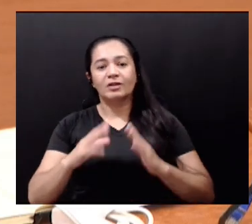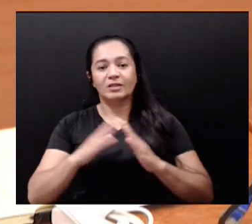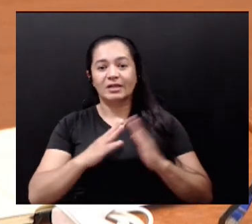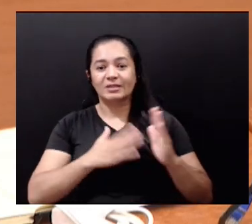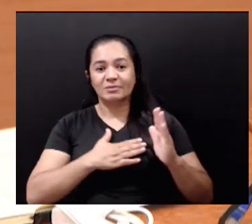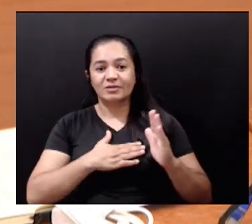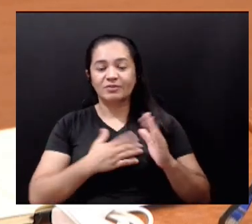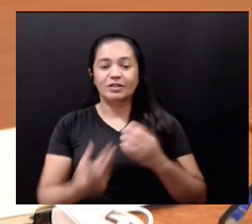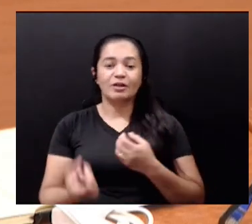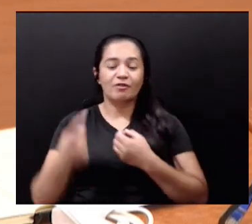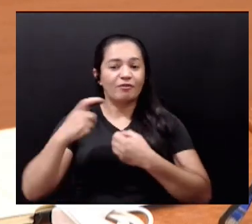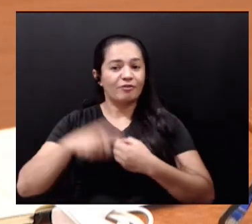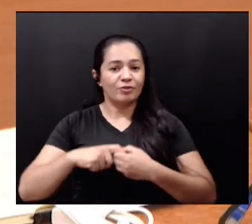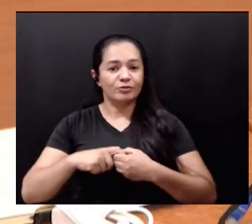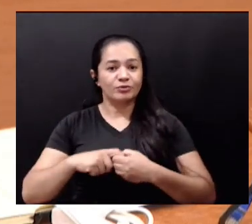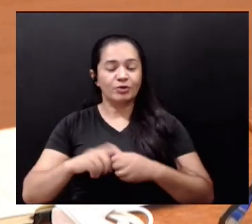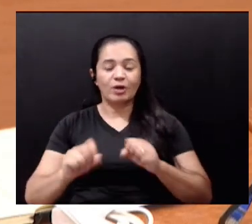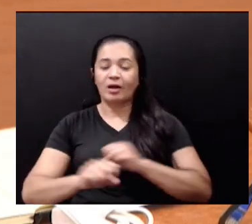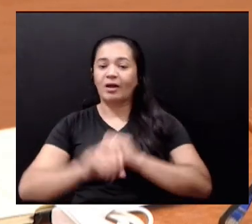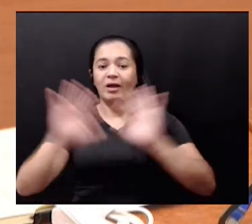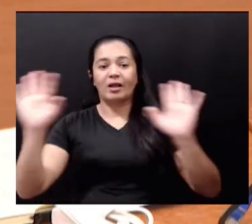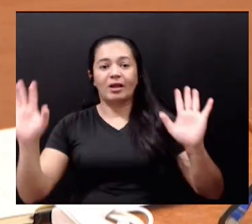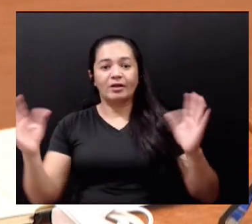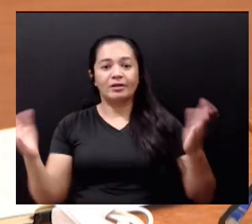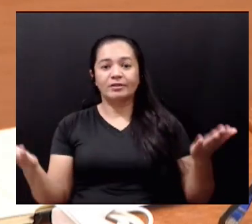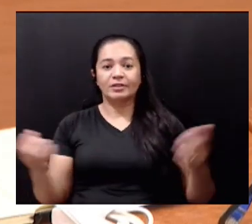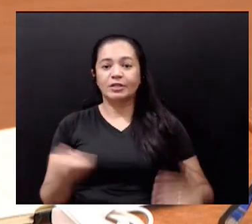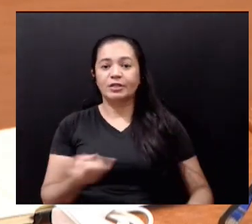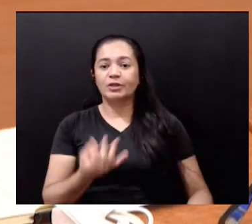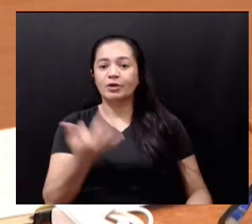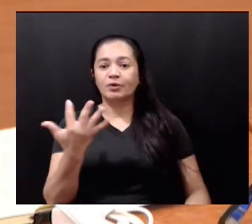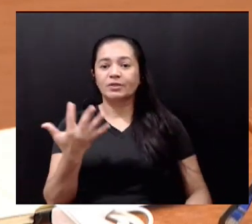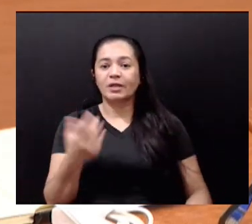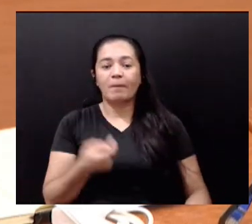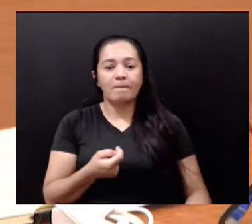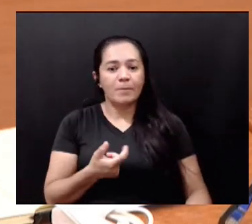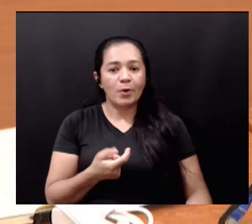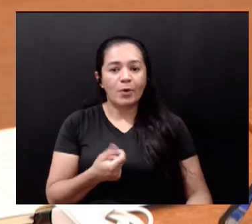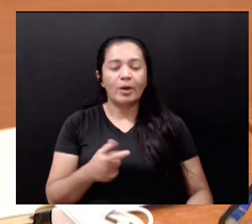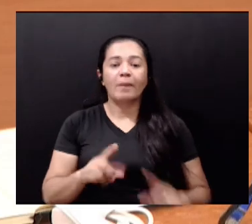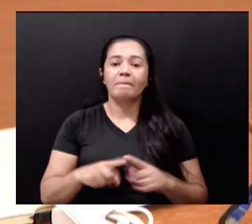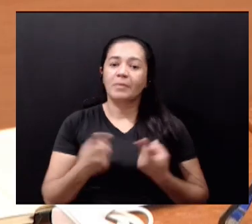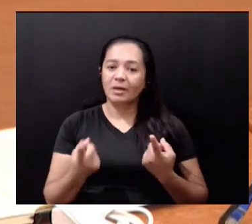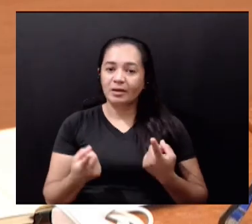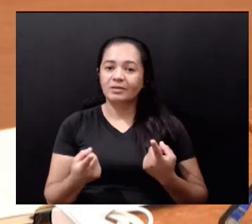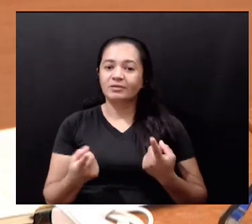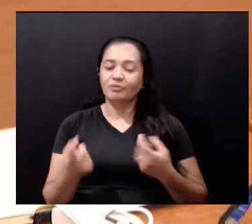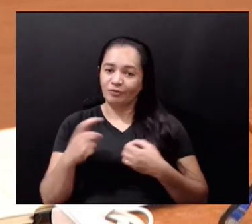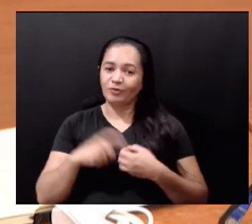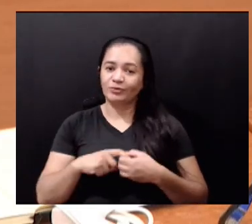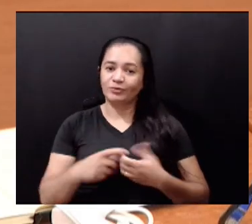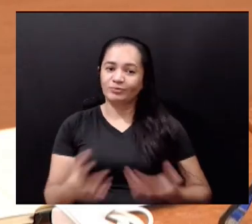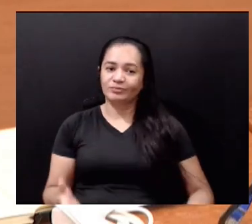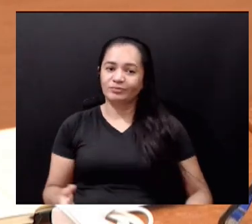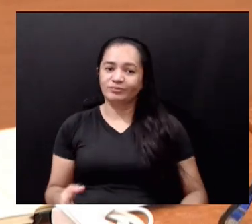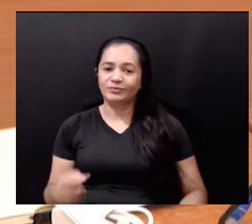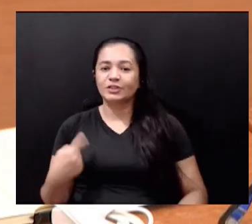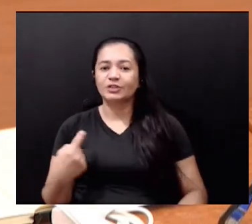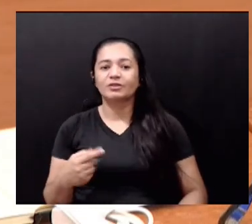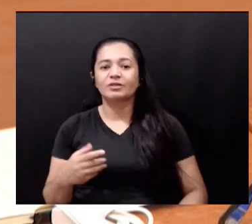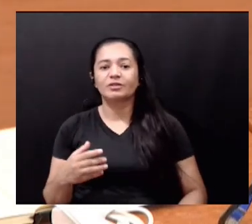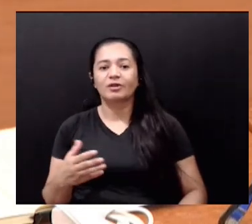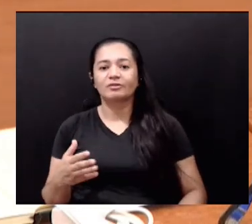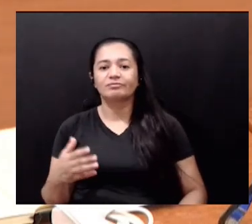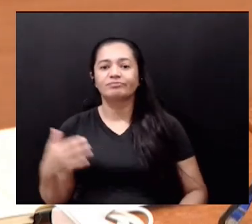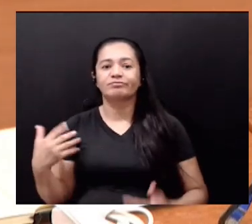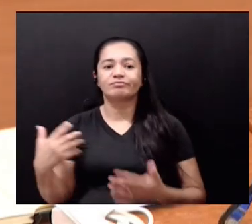Claro, em quantidade insuficiente ao que a gente precisa, mas a gente, quanto tempo nós perdemos, né, nesse caminho? E